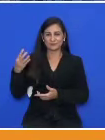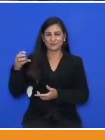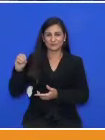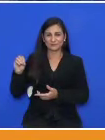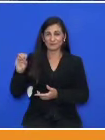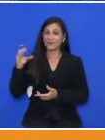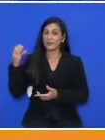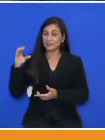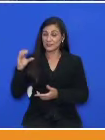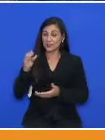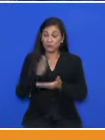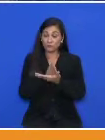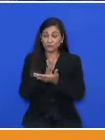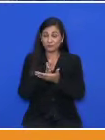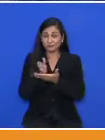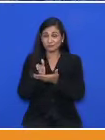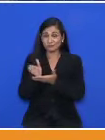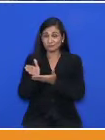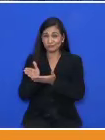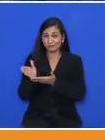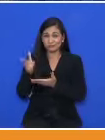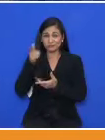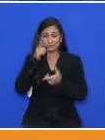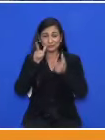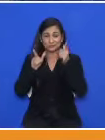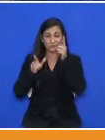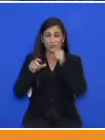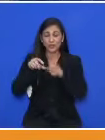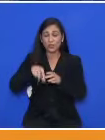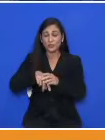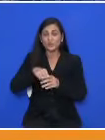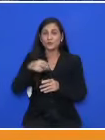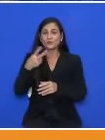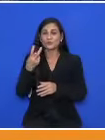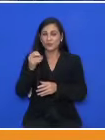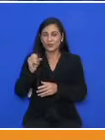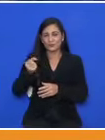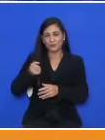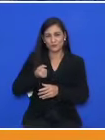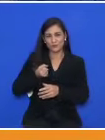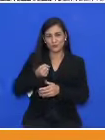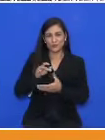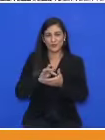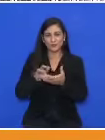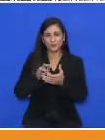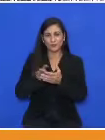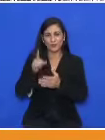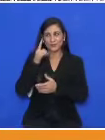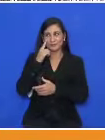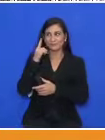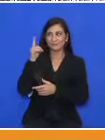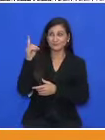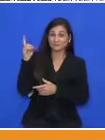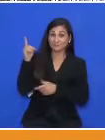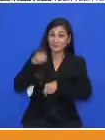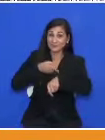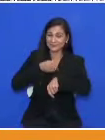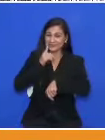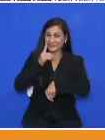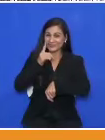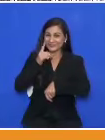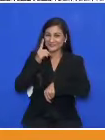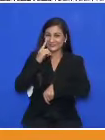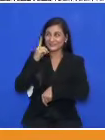4.299.775 reais e 40 centavos. Este é o valor que será dividido entre os acertadores dos 20 números na Lotomania. Bolas posicionadas, chegou a